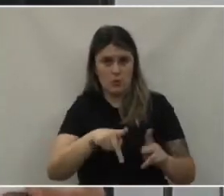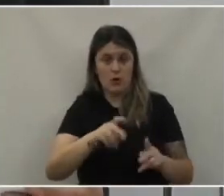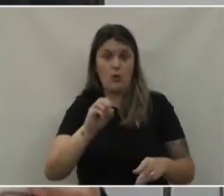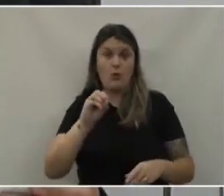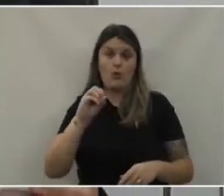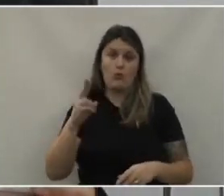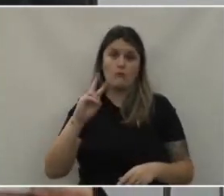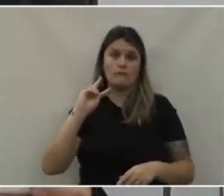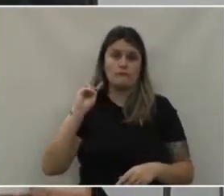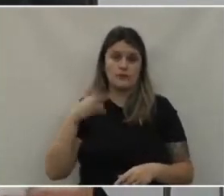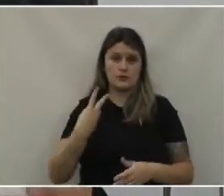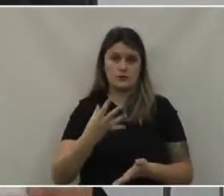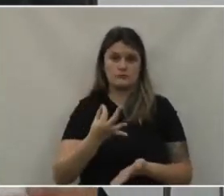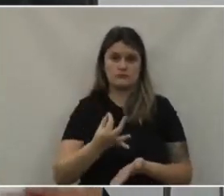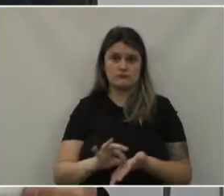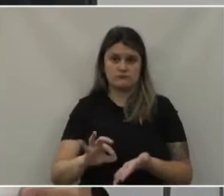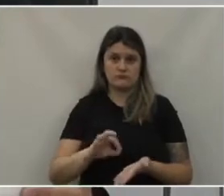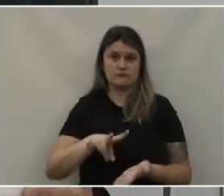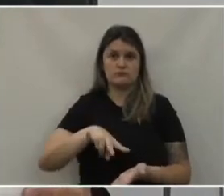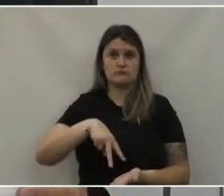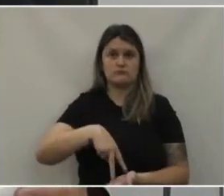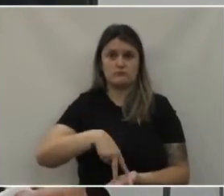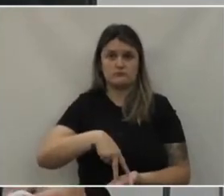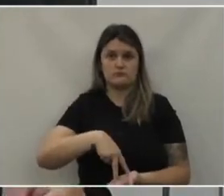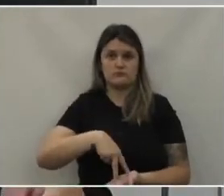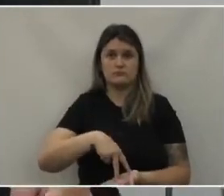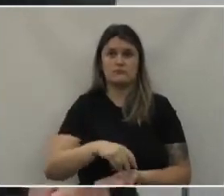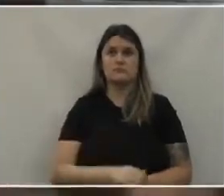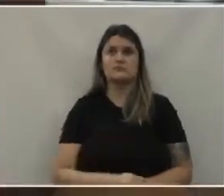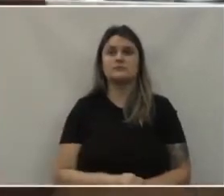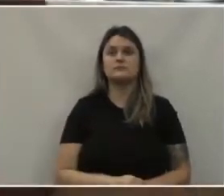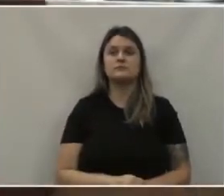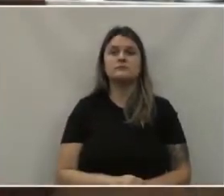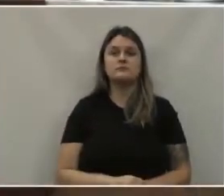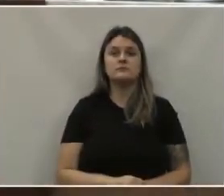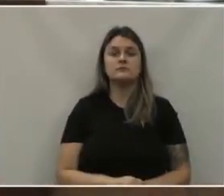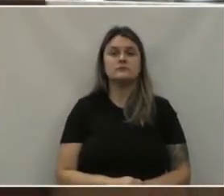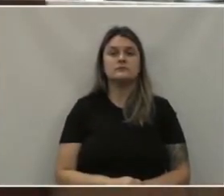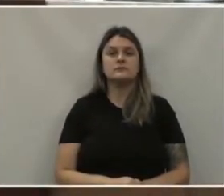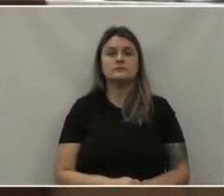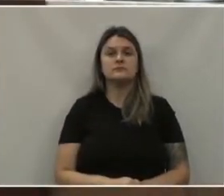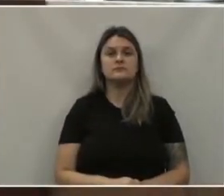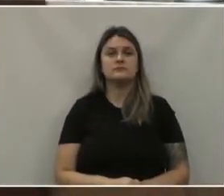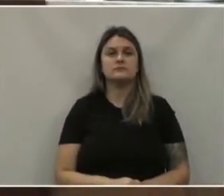dos edis inscrito para o uso da palavra no horário do expediente.